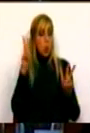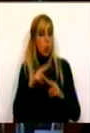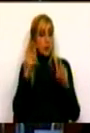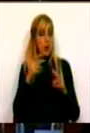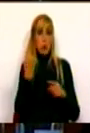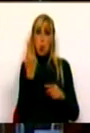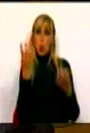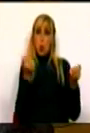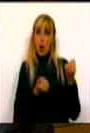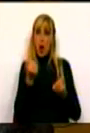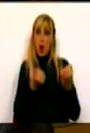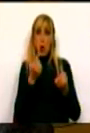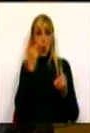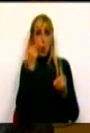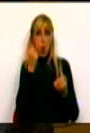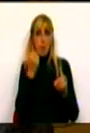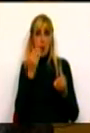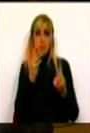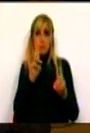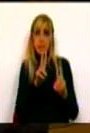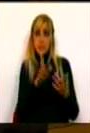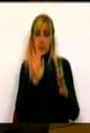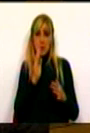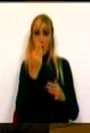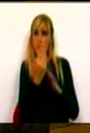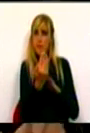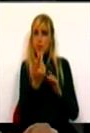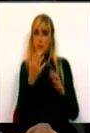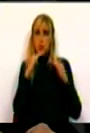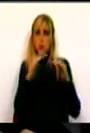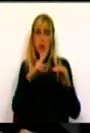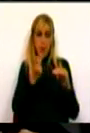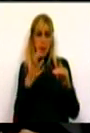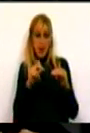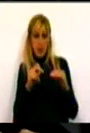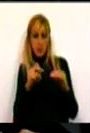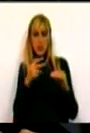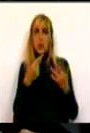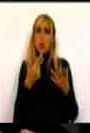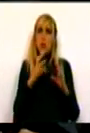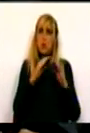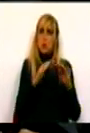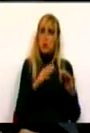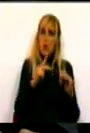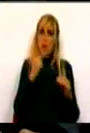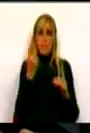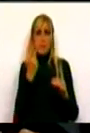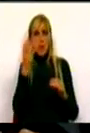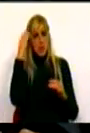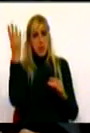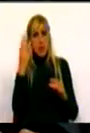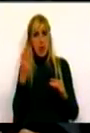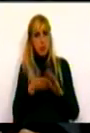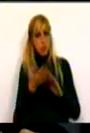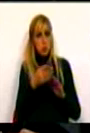carro com um homem atento túnel entre amarante e oto não o villarreal lyoto não preciso correr e ficar